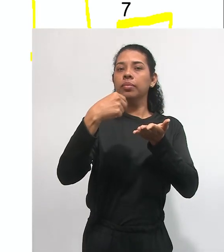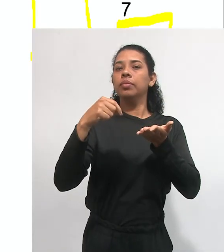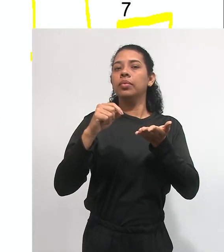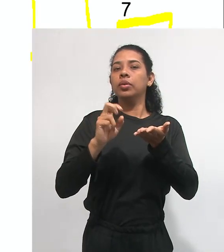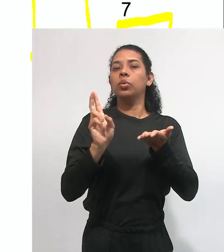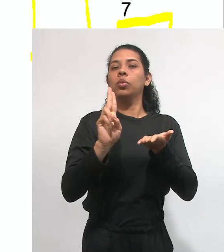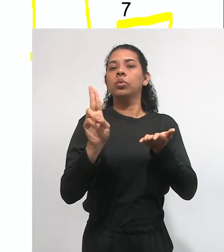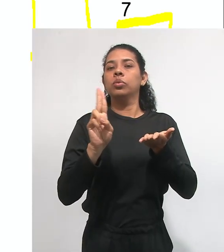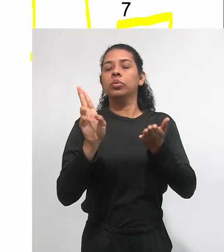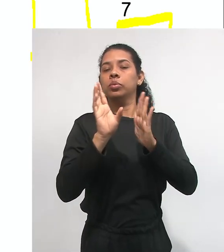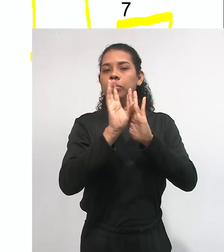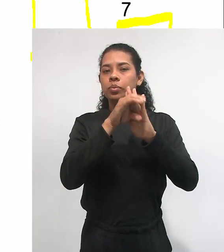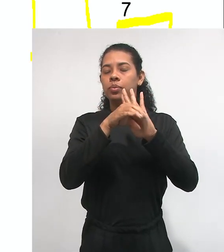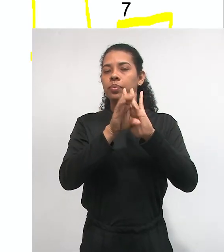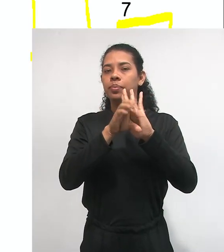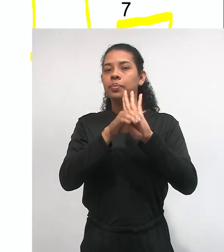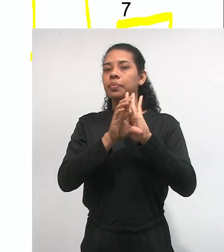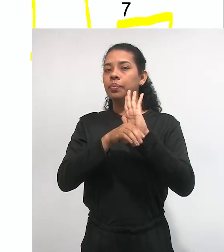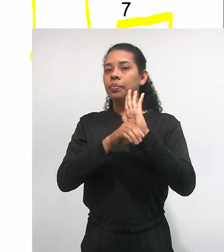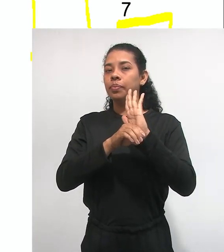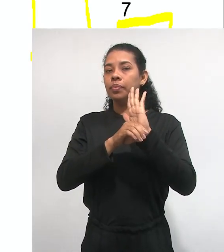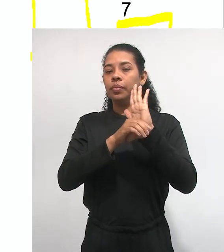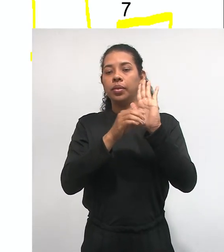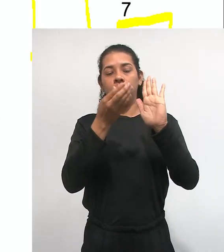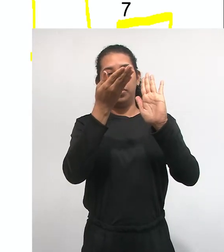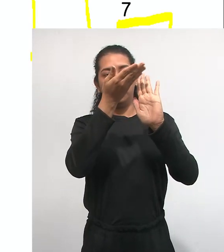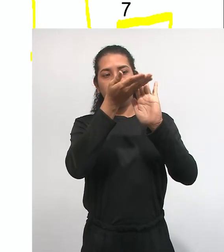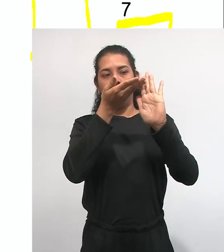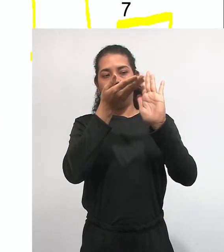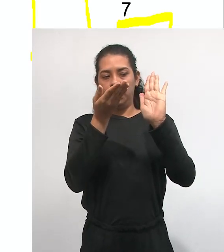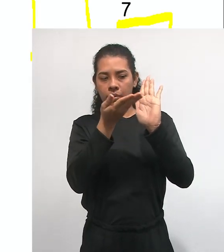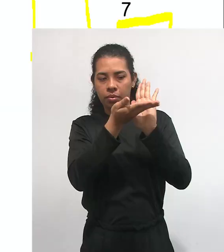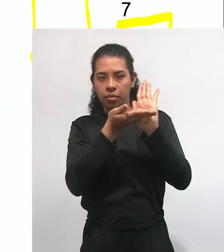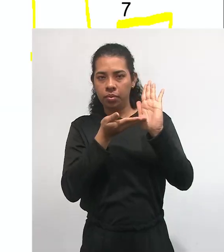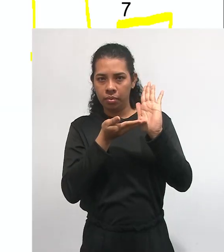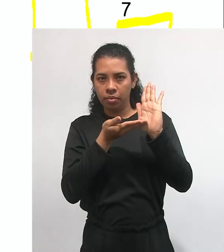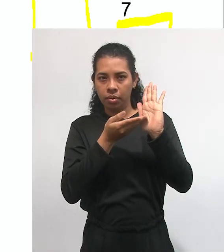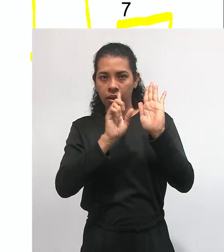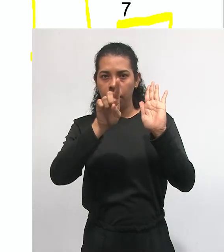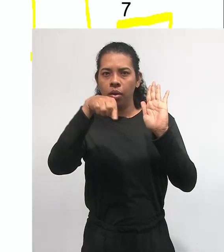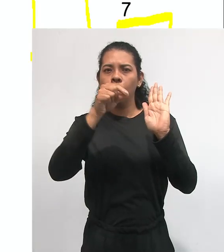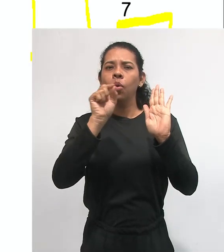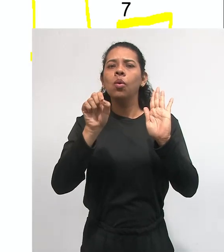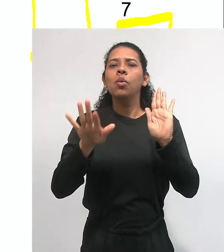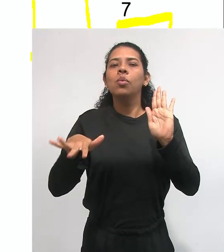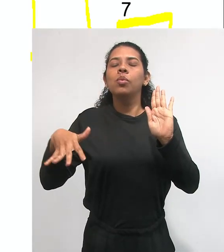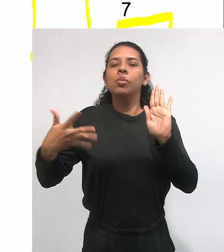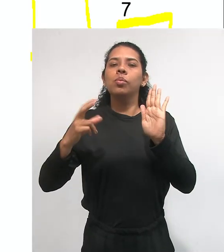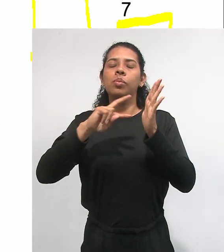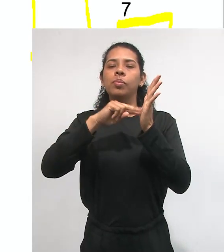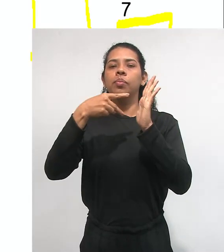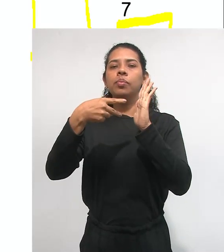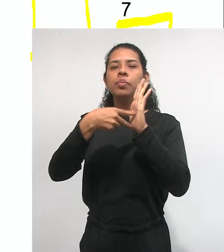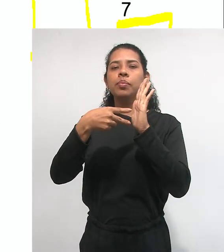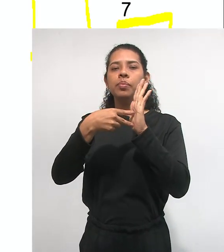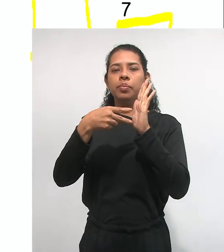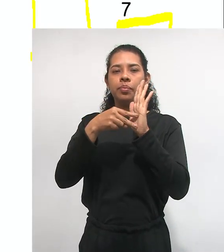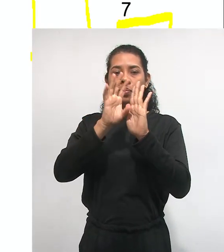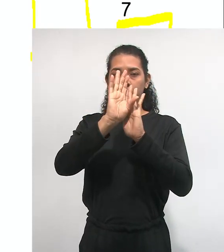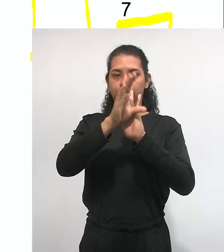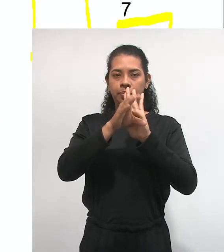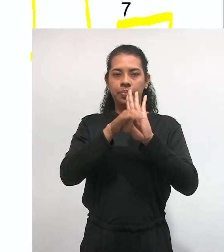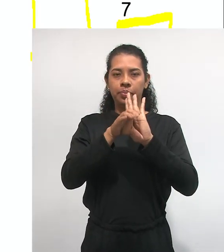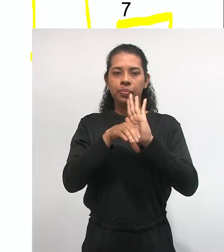o nome do conceito e embaixo qual é o conceito. O nome do conceito e